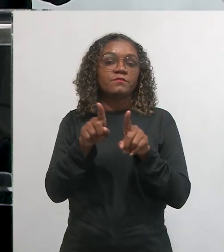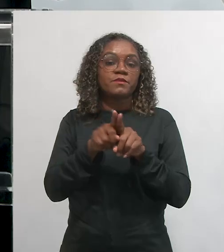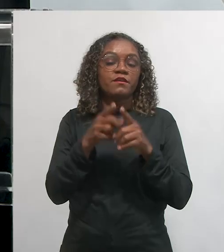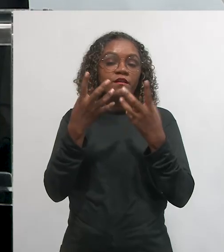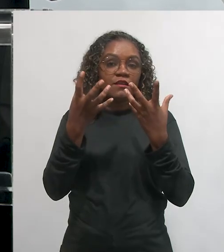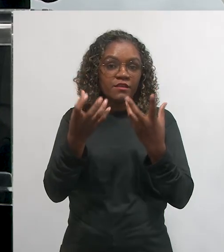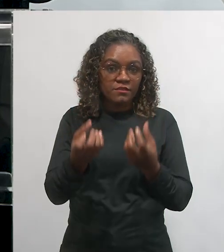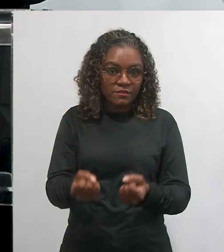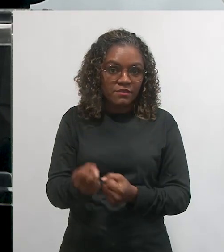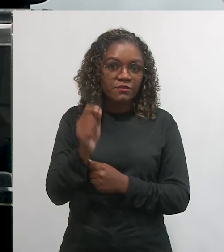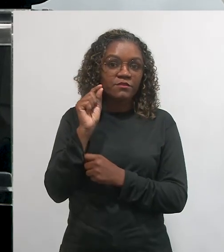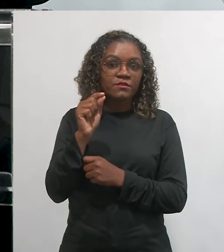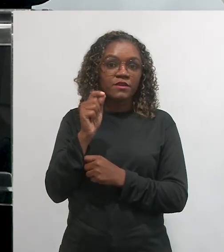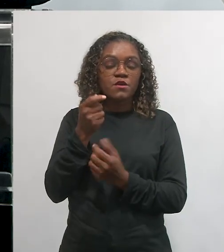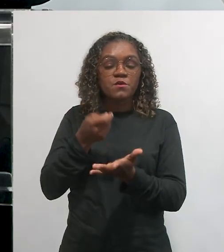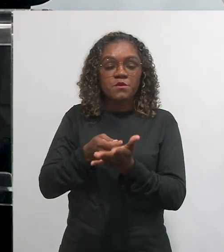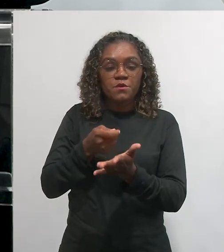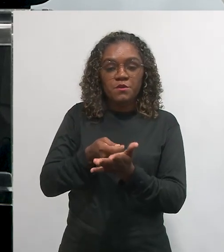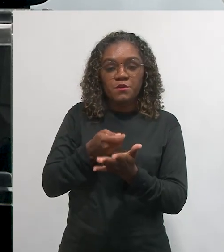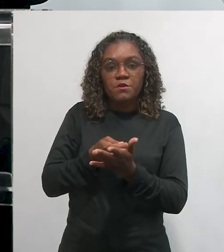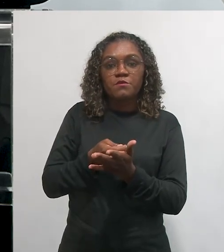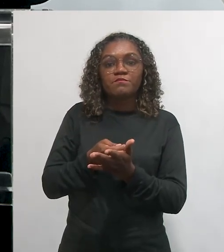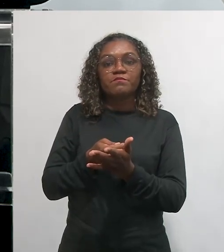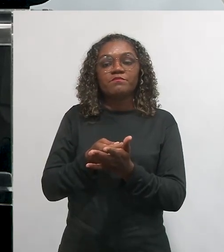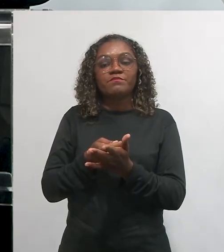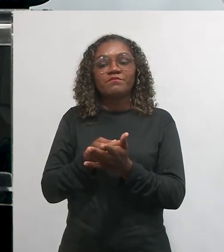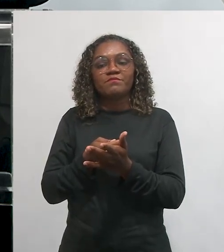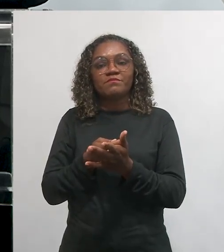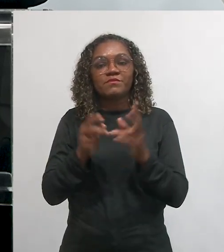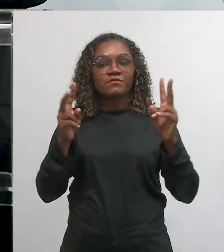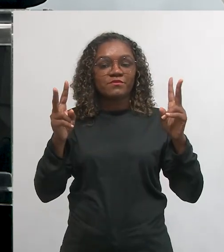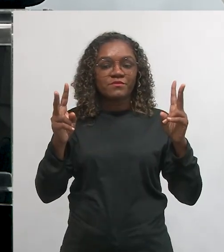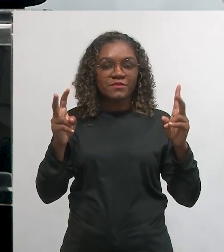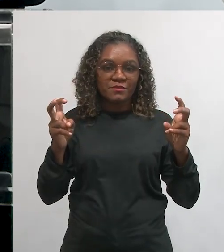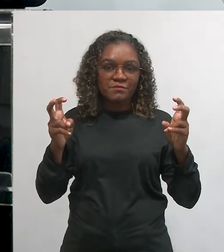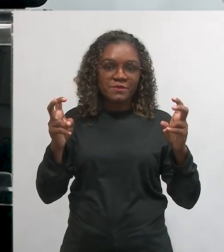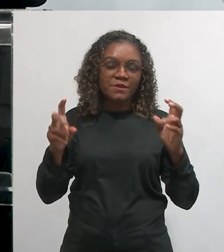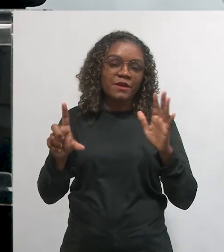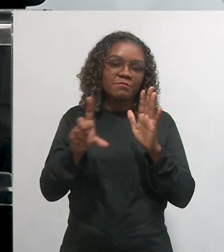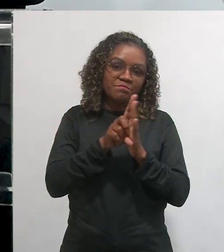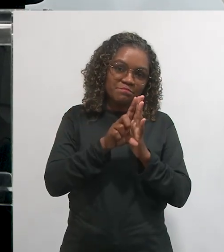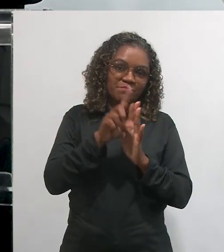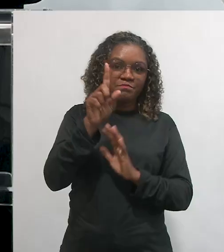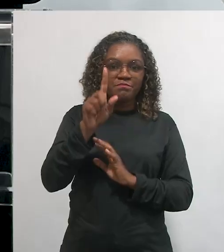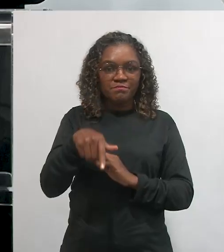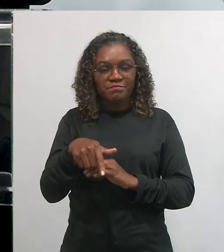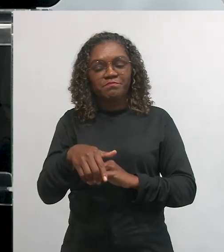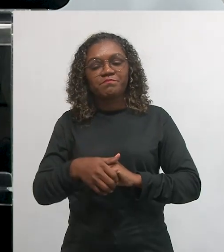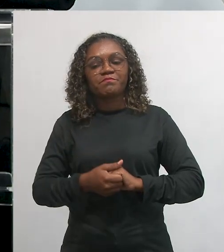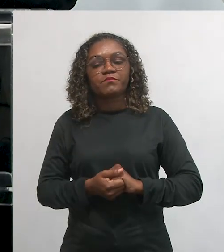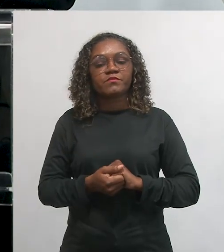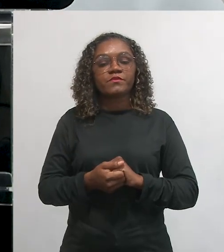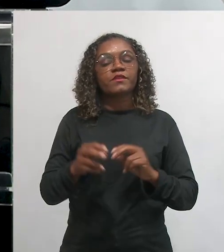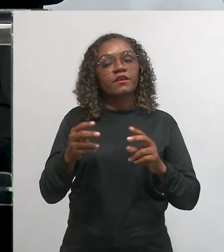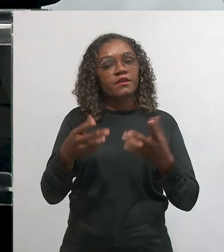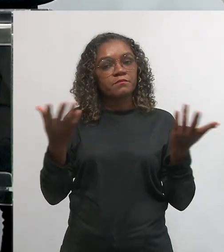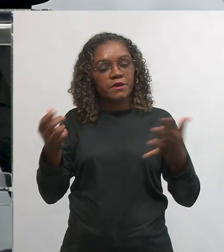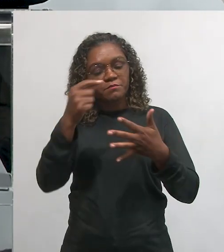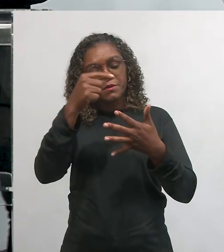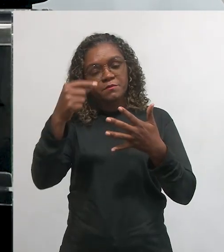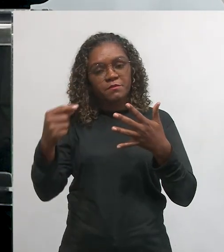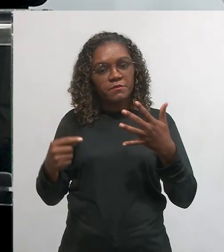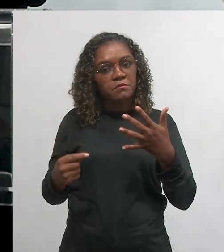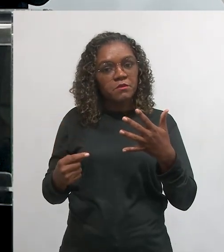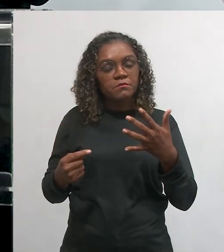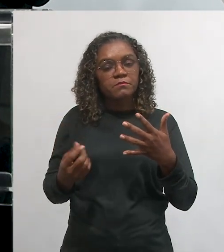cumprir esse pacto da legalidade, né? Então esse é um aspecto interessante. E como vai ficar a ideia